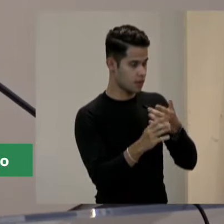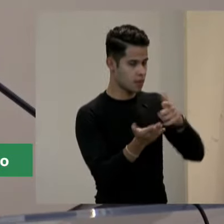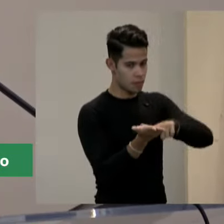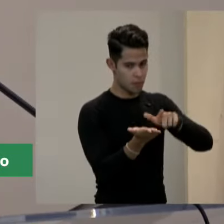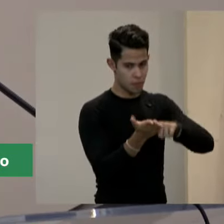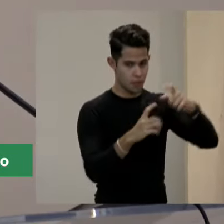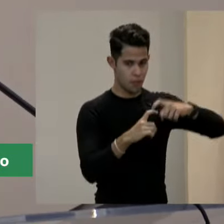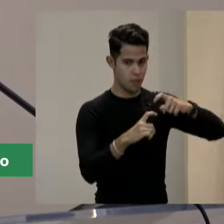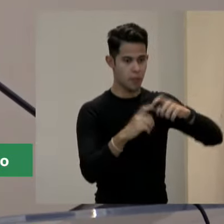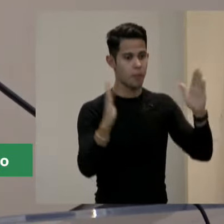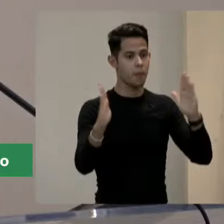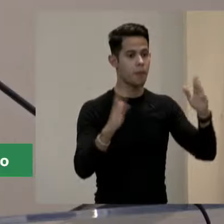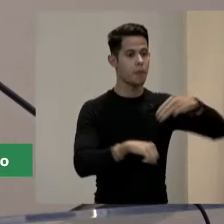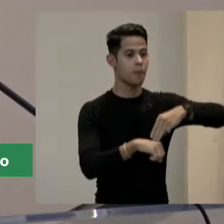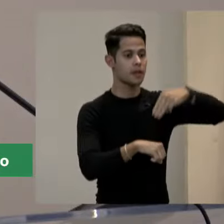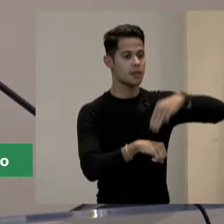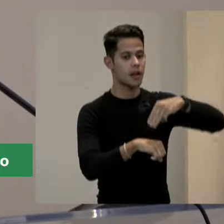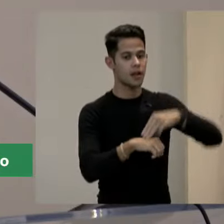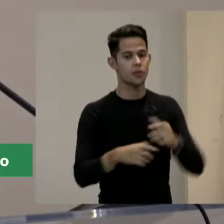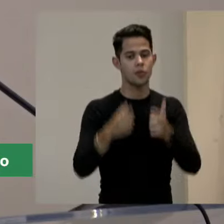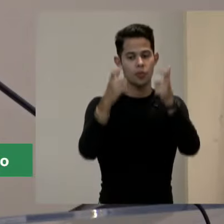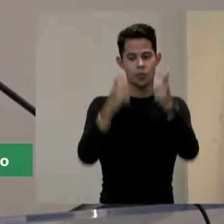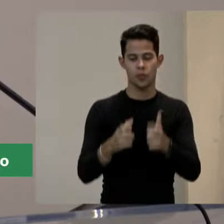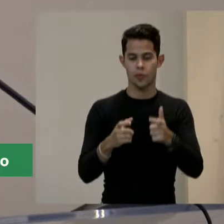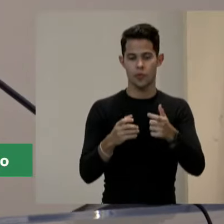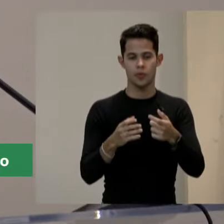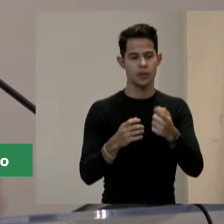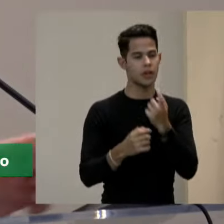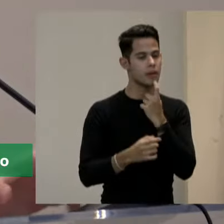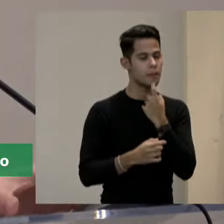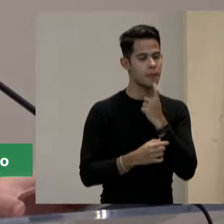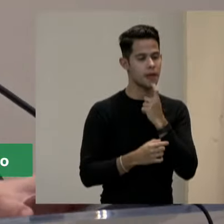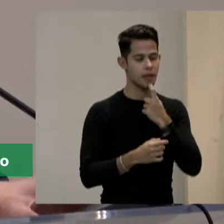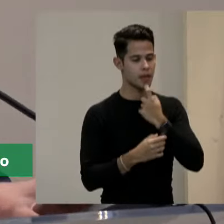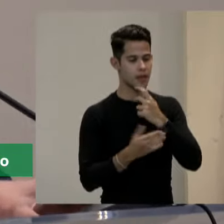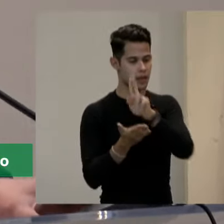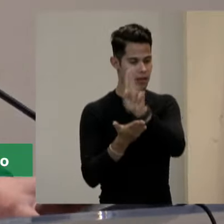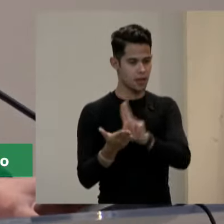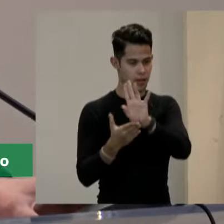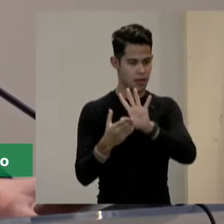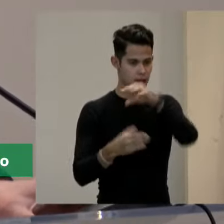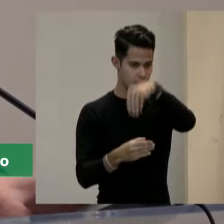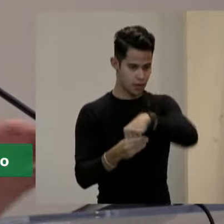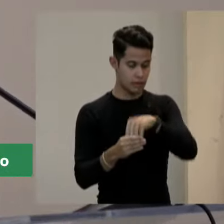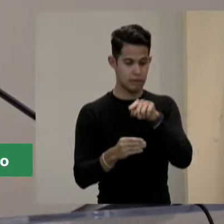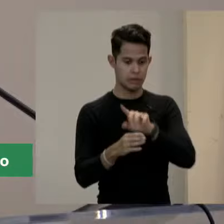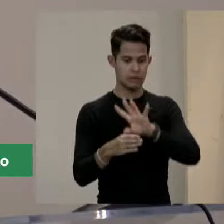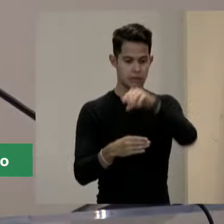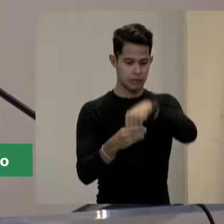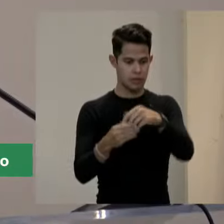fazia o mestrado na Unicamp, e com o diagnóstico eu fui buscar numa universidade grande como essa